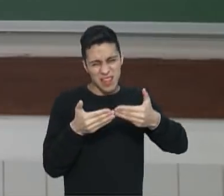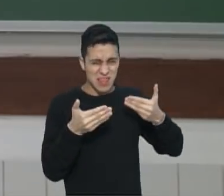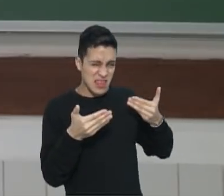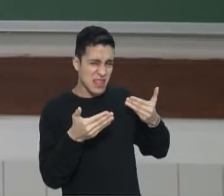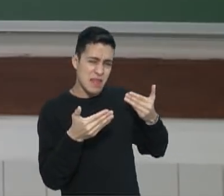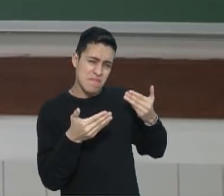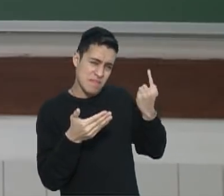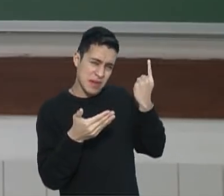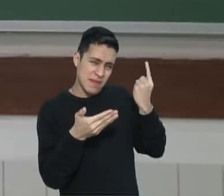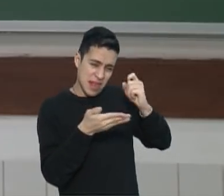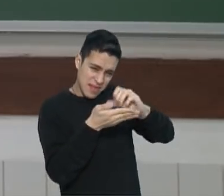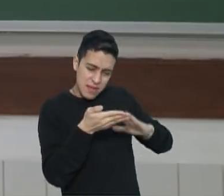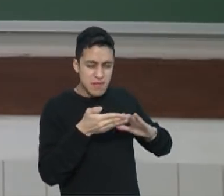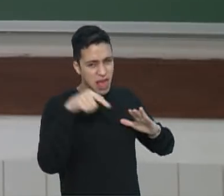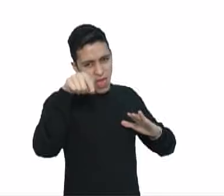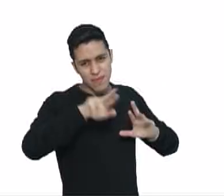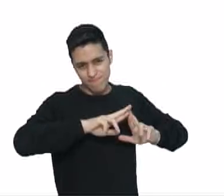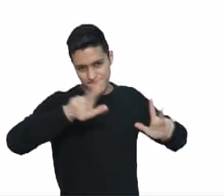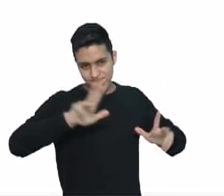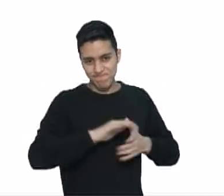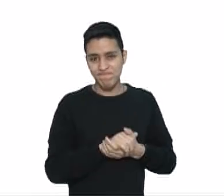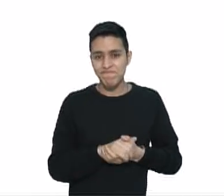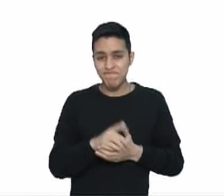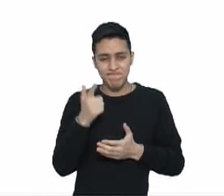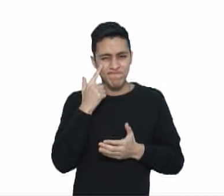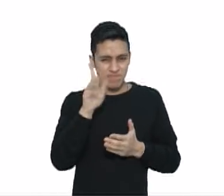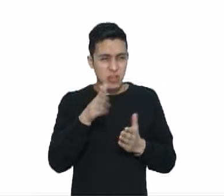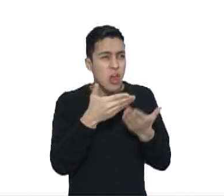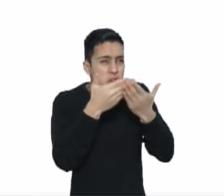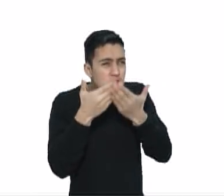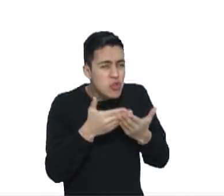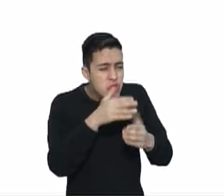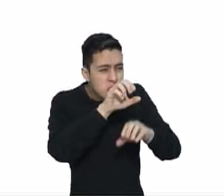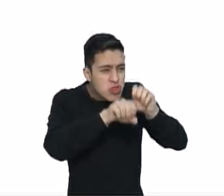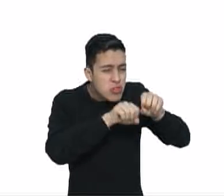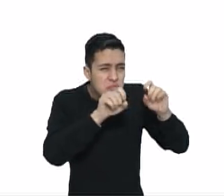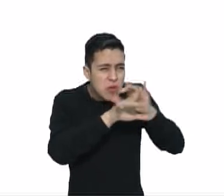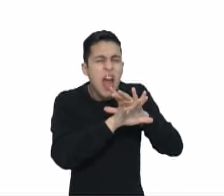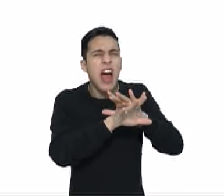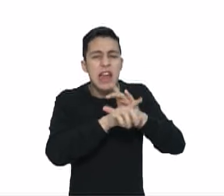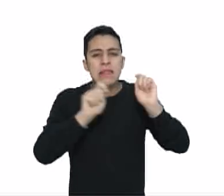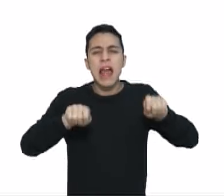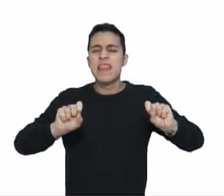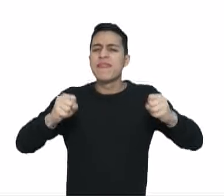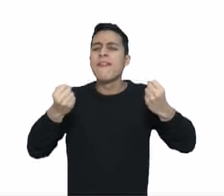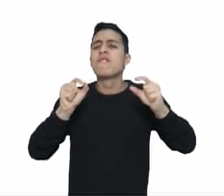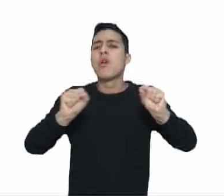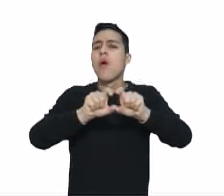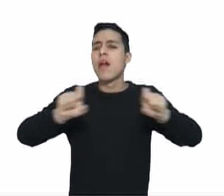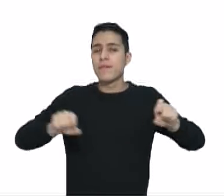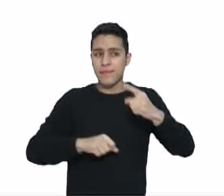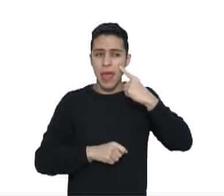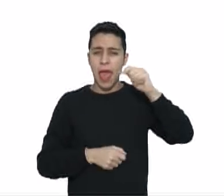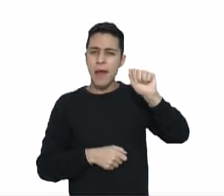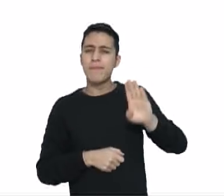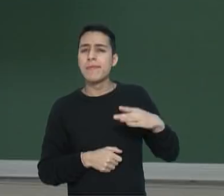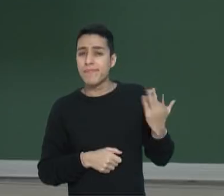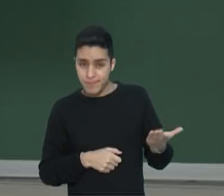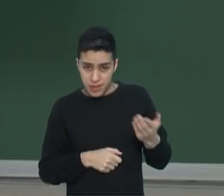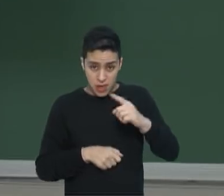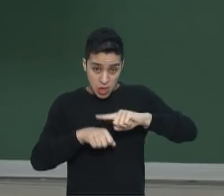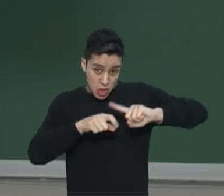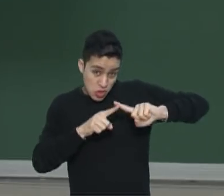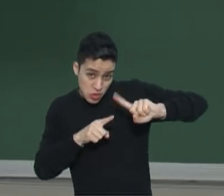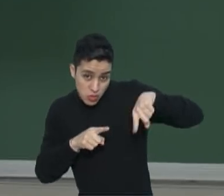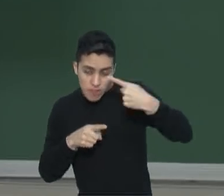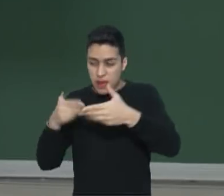anterior, né? Então, de acordo com o estudado até agora, podemos afirmar que... Então, você tem aqui a alternativa A e B. No